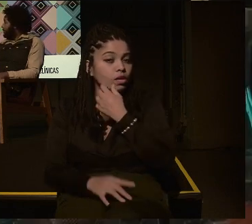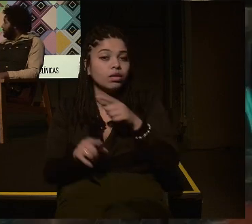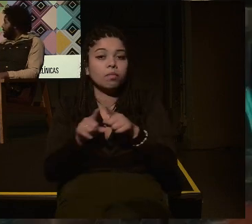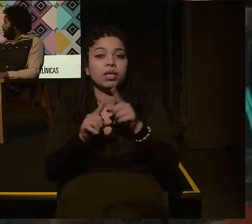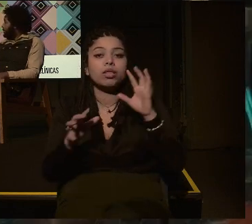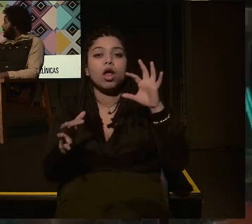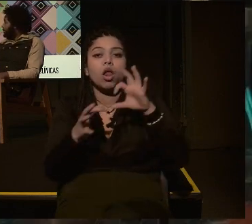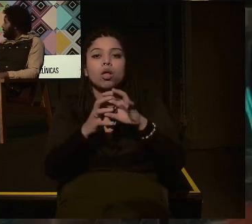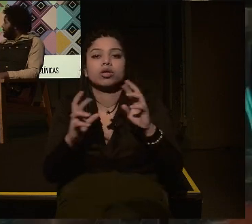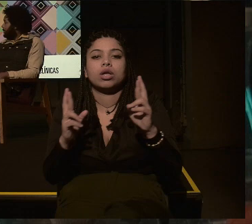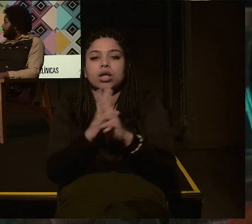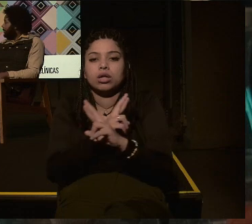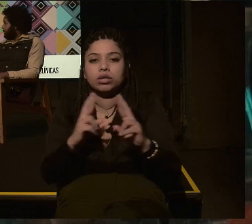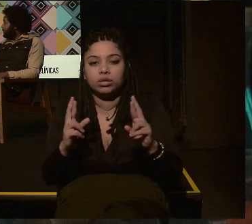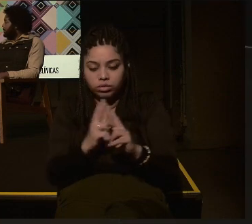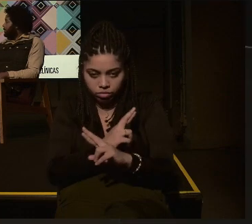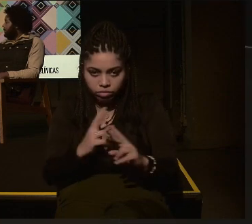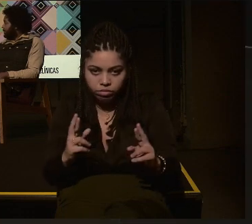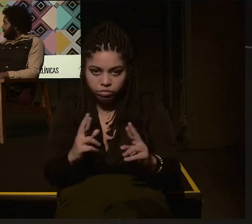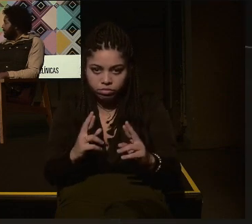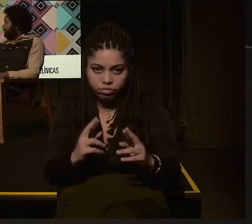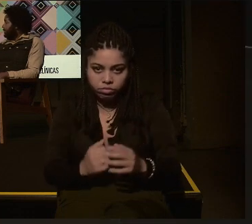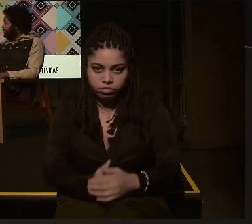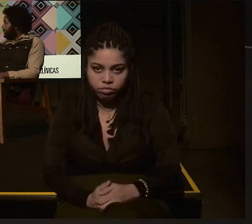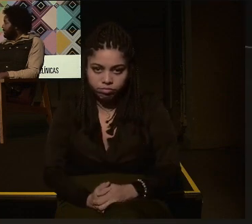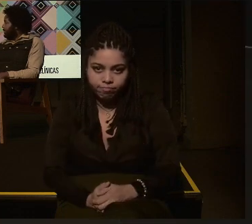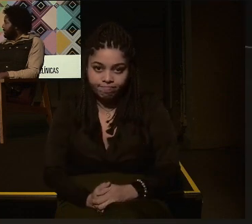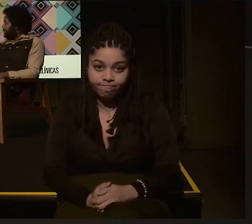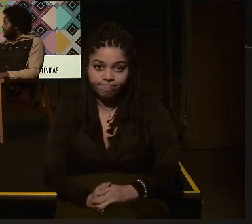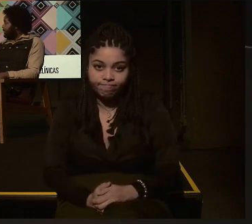que só faz quando há serventia.